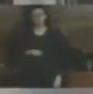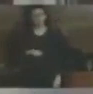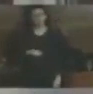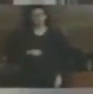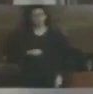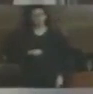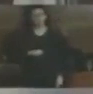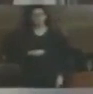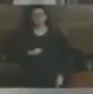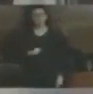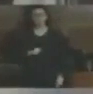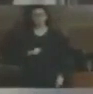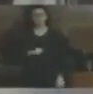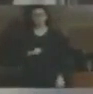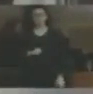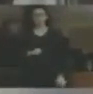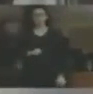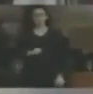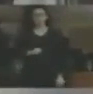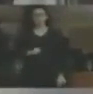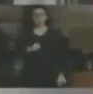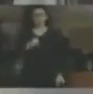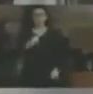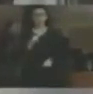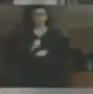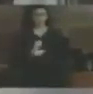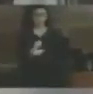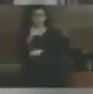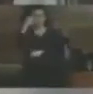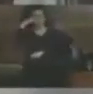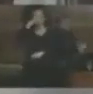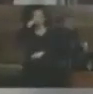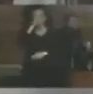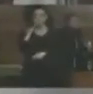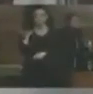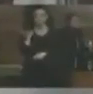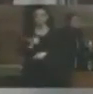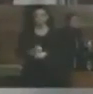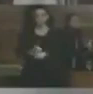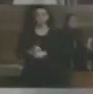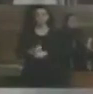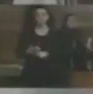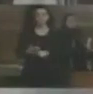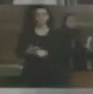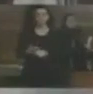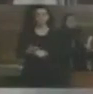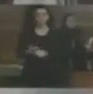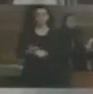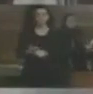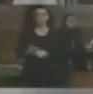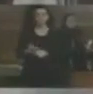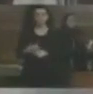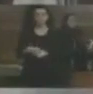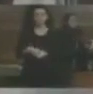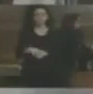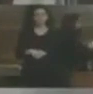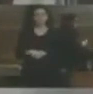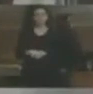nós. E aí, vou esperar o Bolsonaro, porra, tá lá com a facada? Toma logo, porra, um general homem aí,